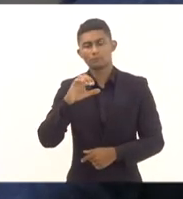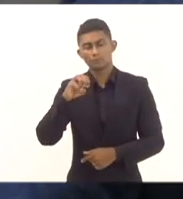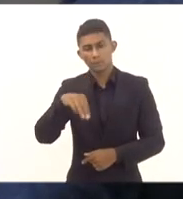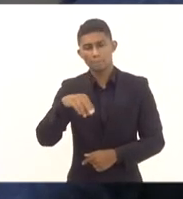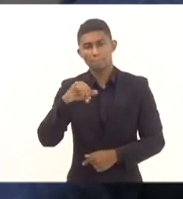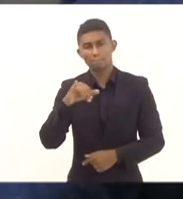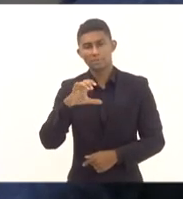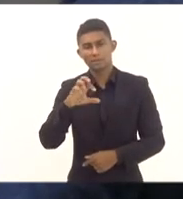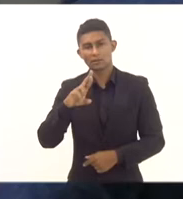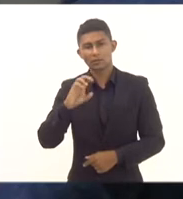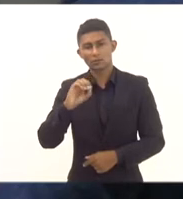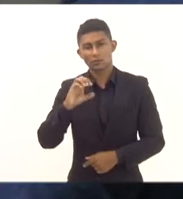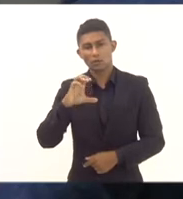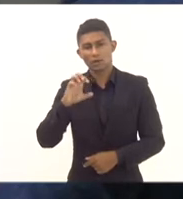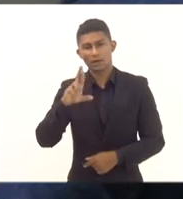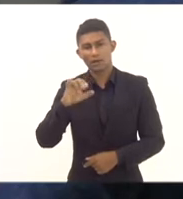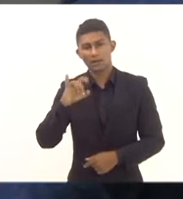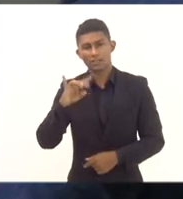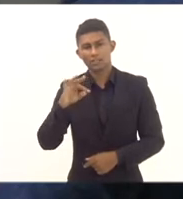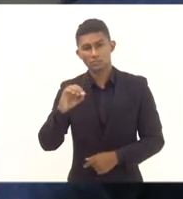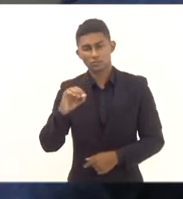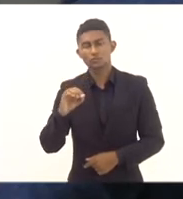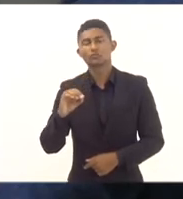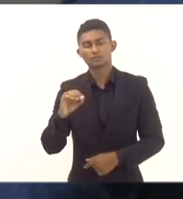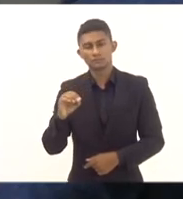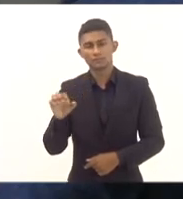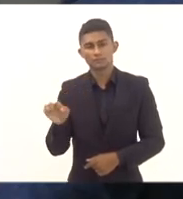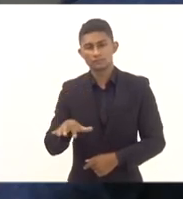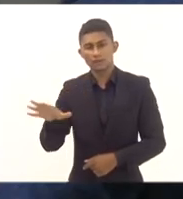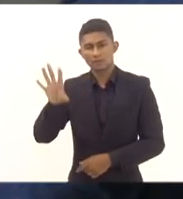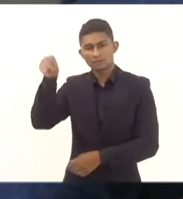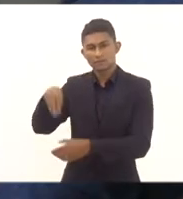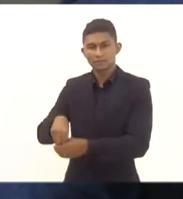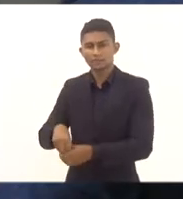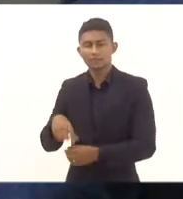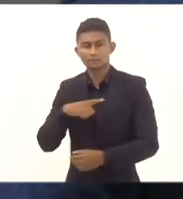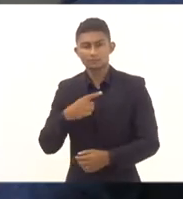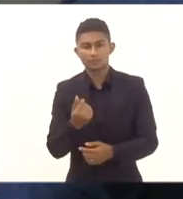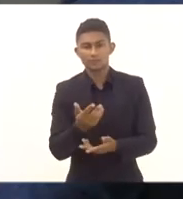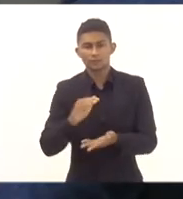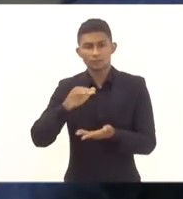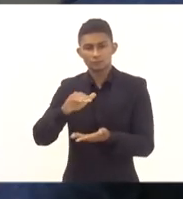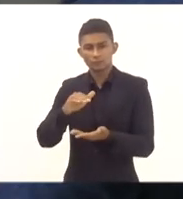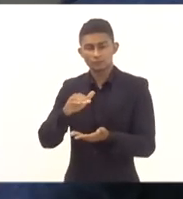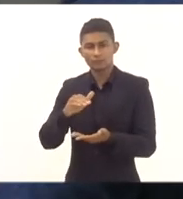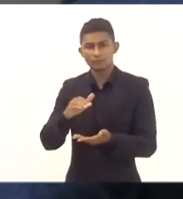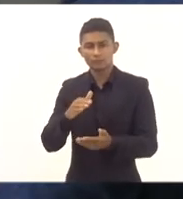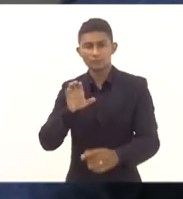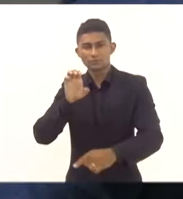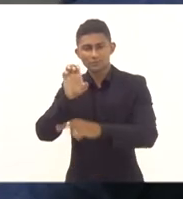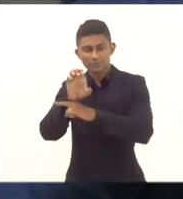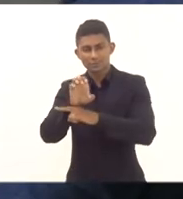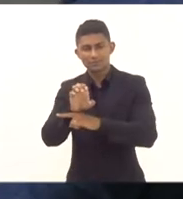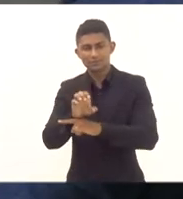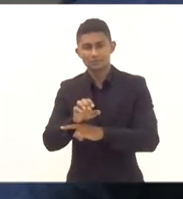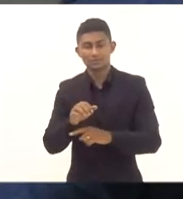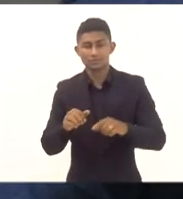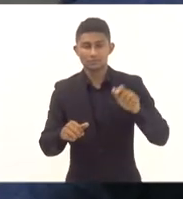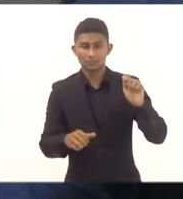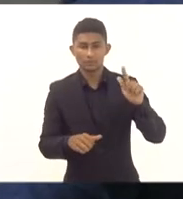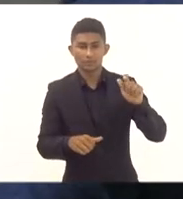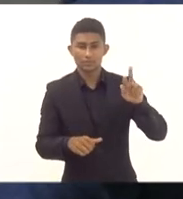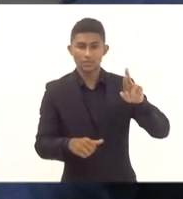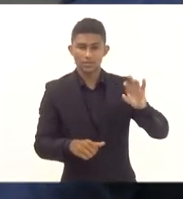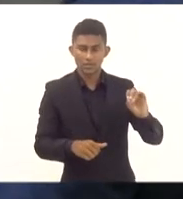da dentro das favelas o fundo O ferro é o fundo de microcrédito Estadual que operacionalizado pela gerry